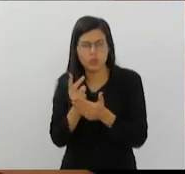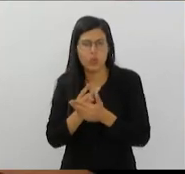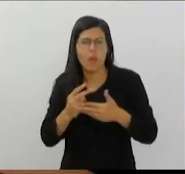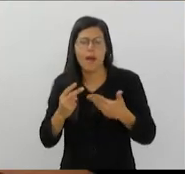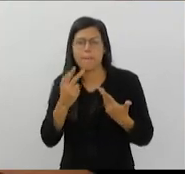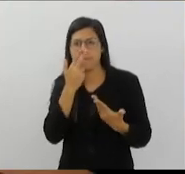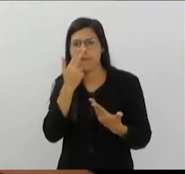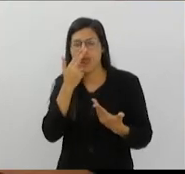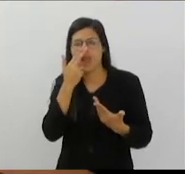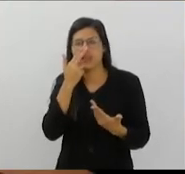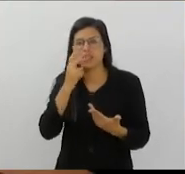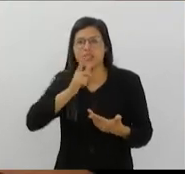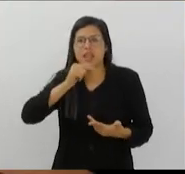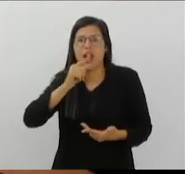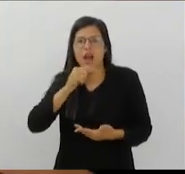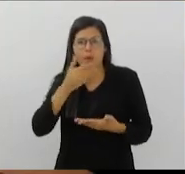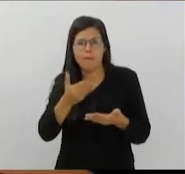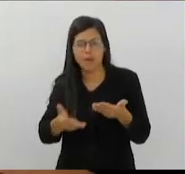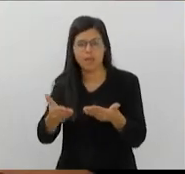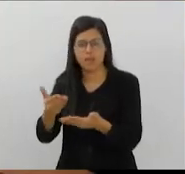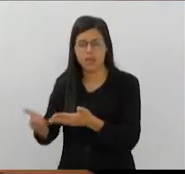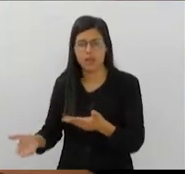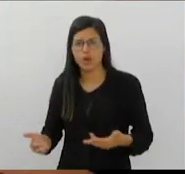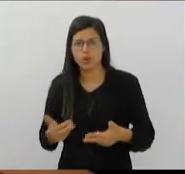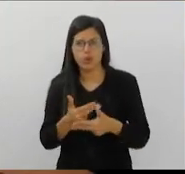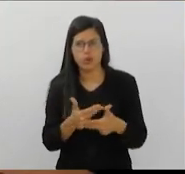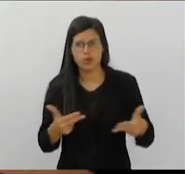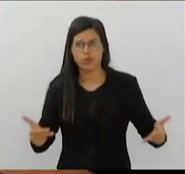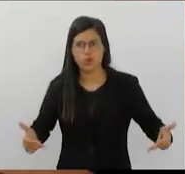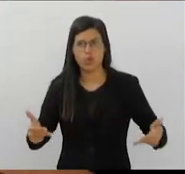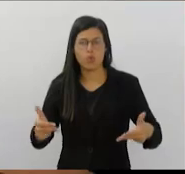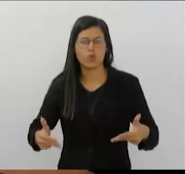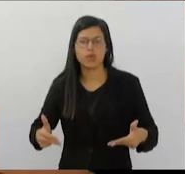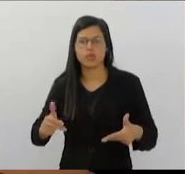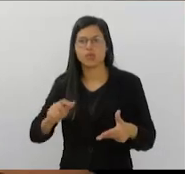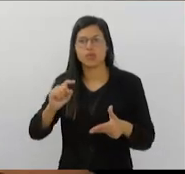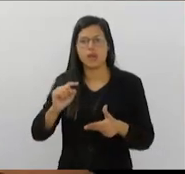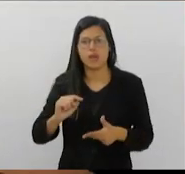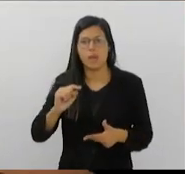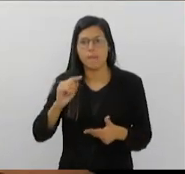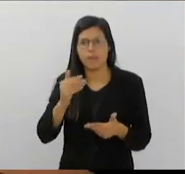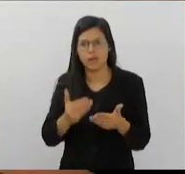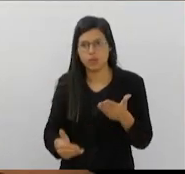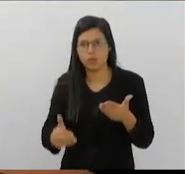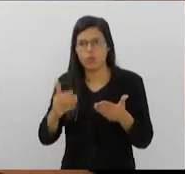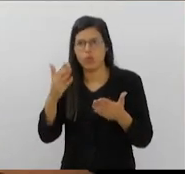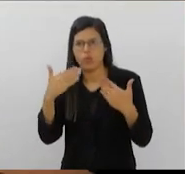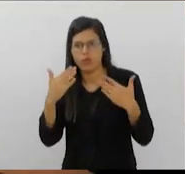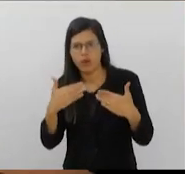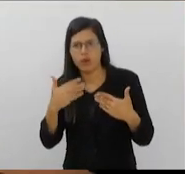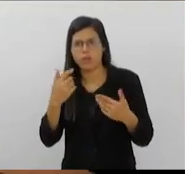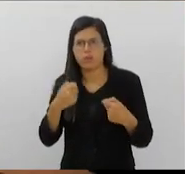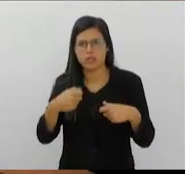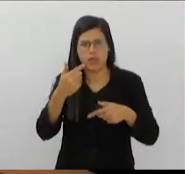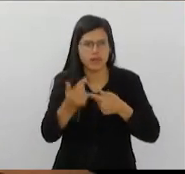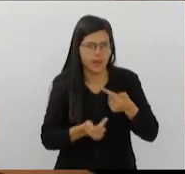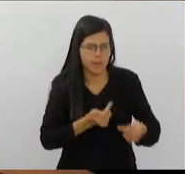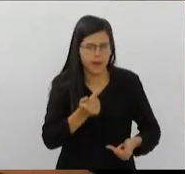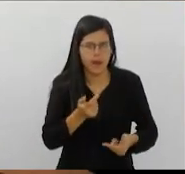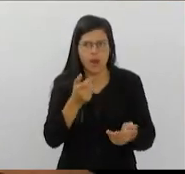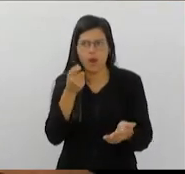as nossas coisas, a gente vai ter que continuar inverno, passou o verão, inverno, trabalhar para poder comprar uma